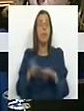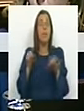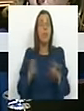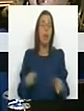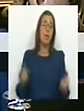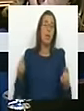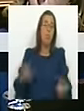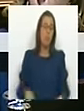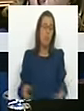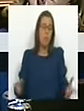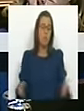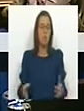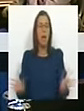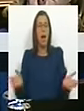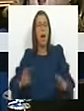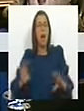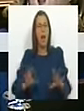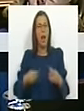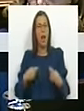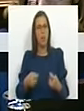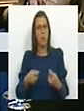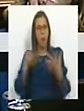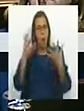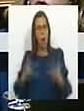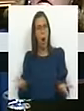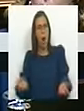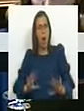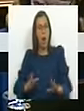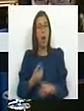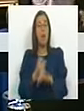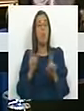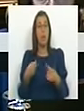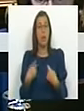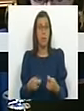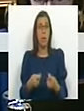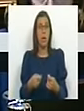isto para não terem despesas orçamentais